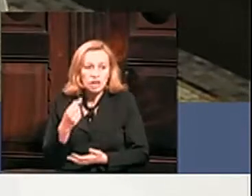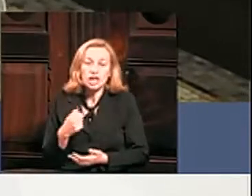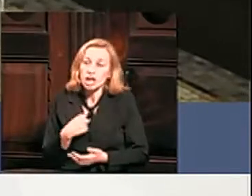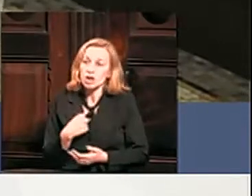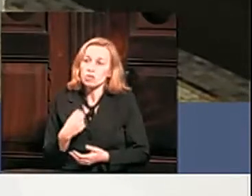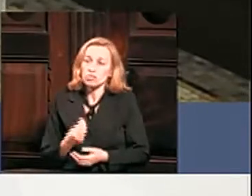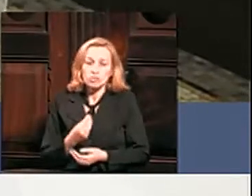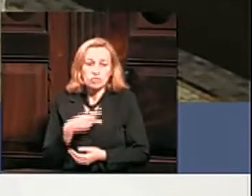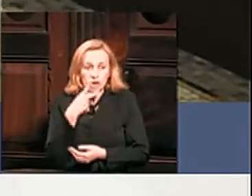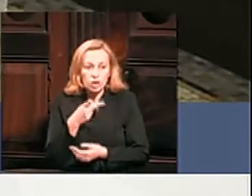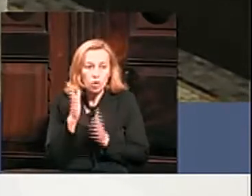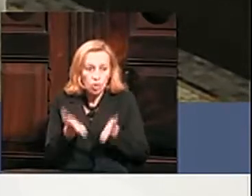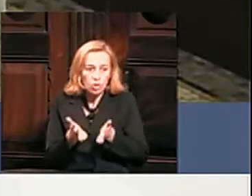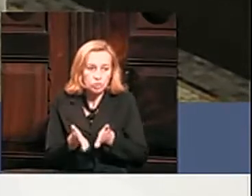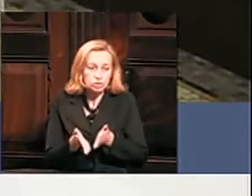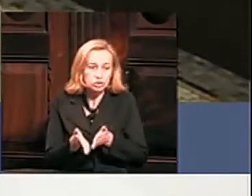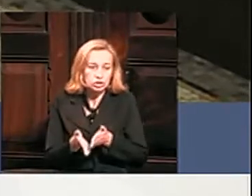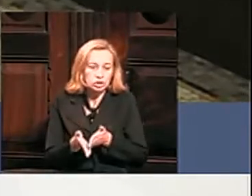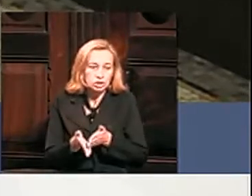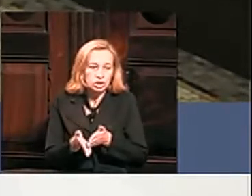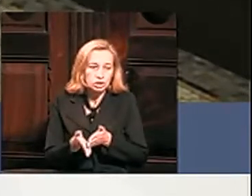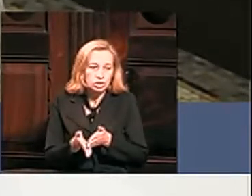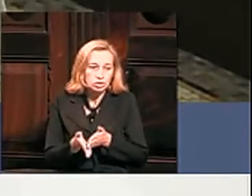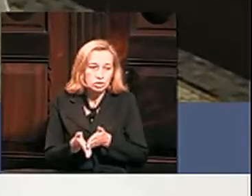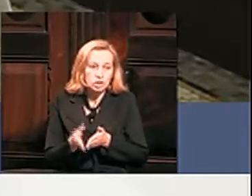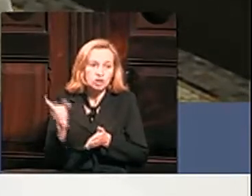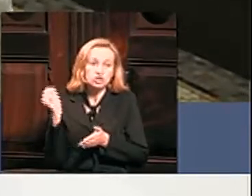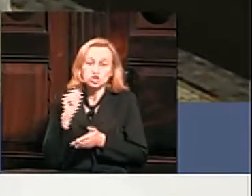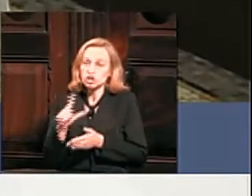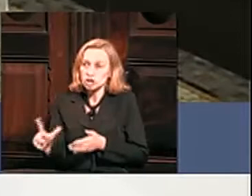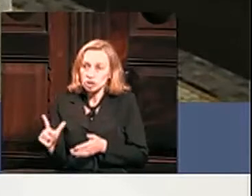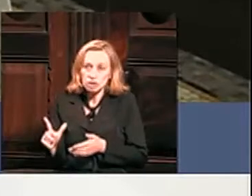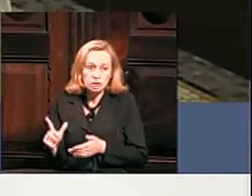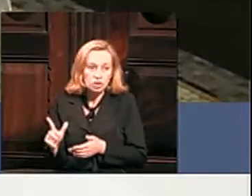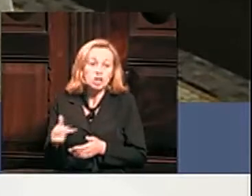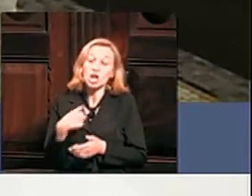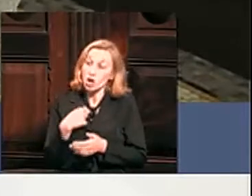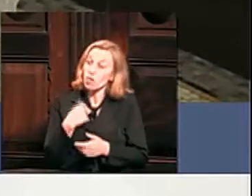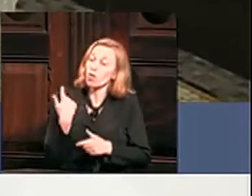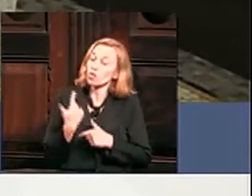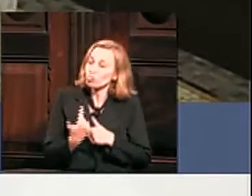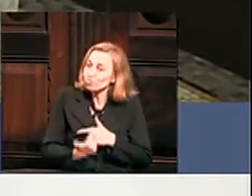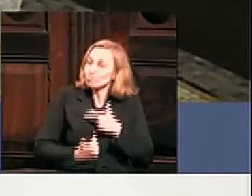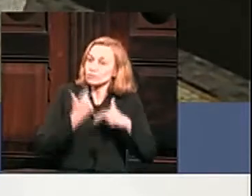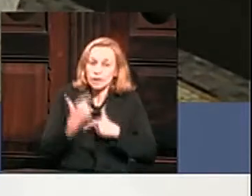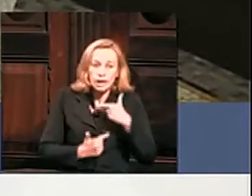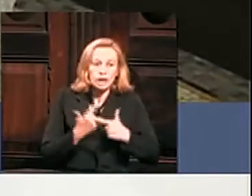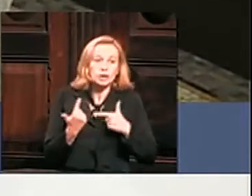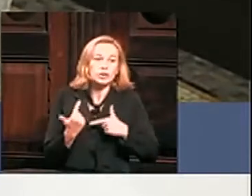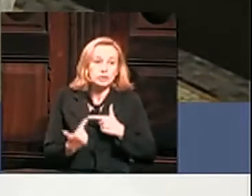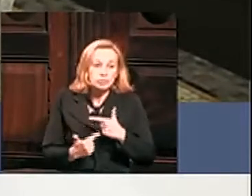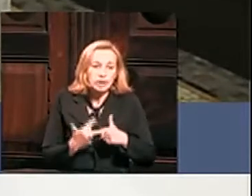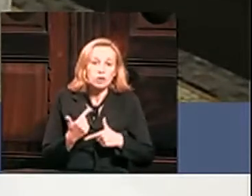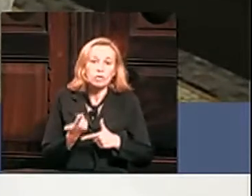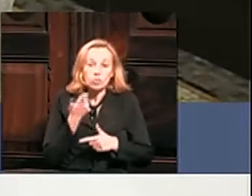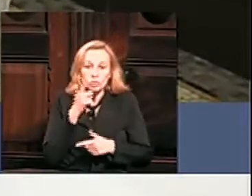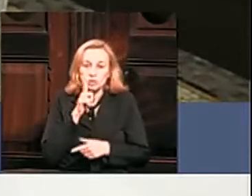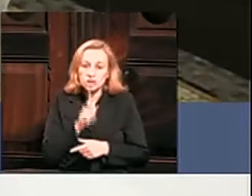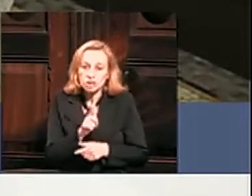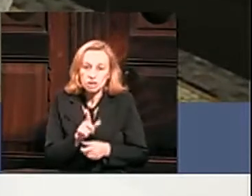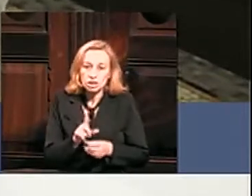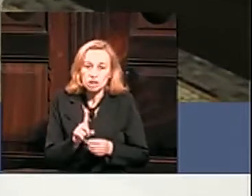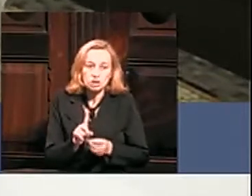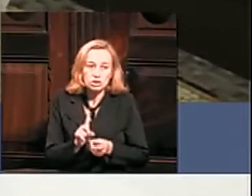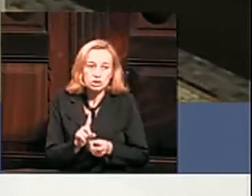aqui hoje contemplada em termos da diminuição do diesel, mas vou continuar lutando para tentar reverter